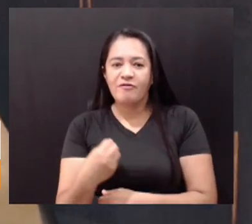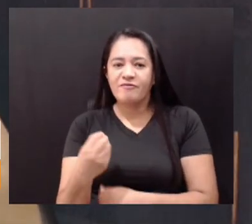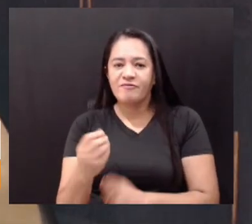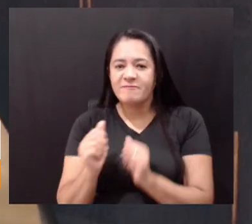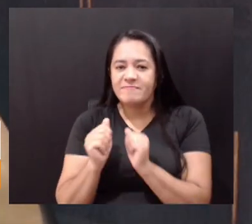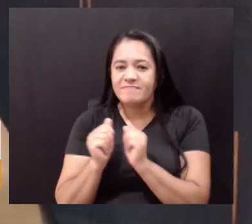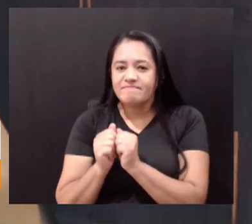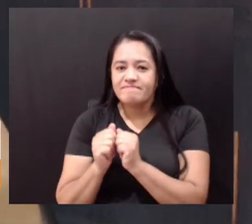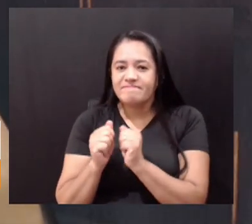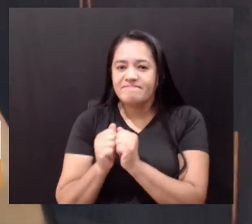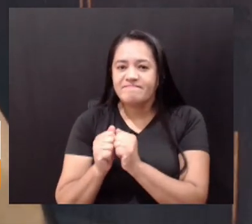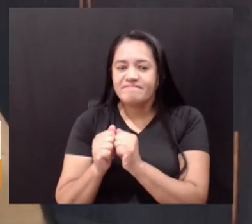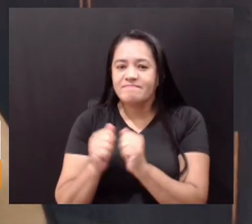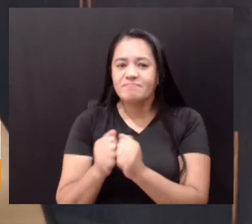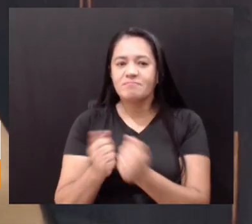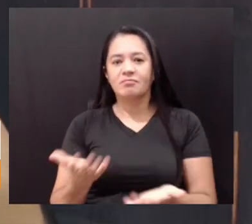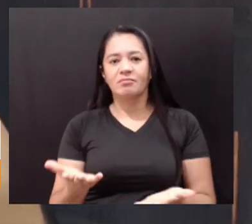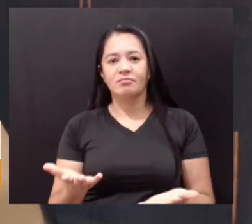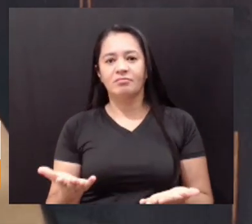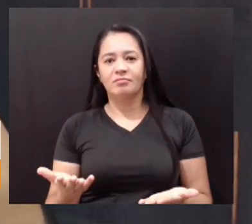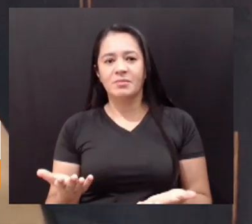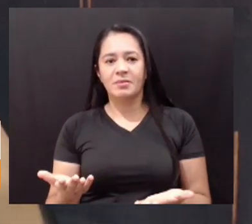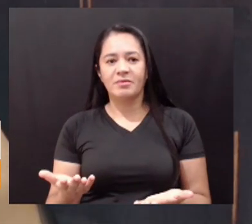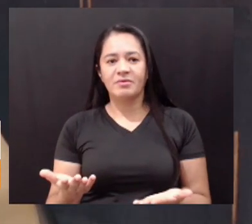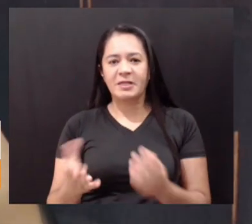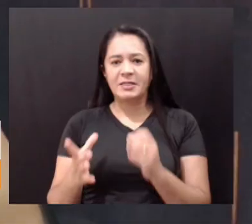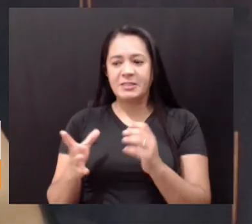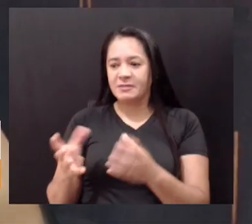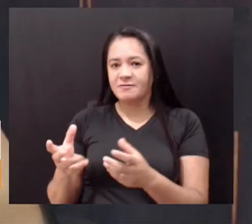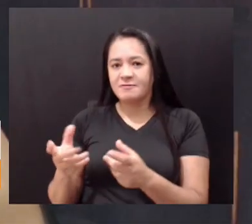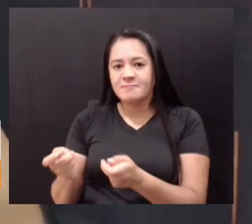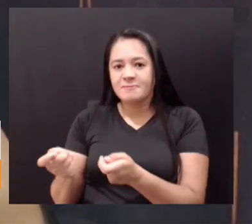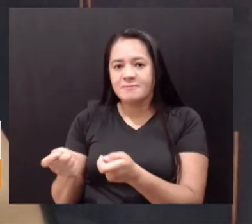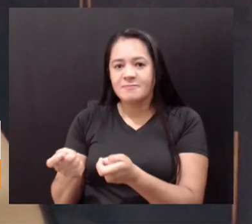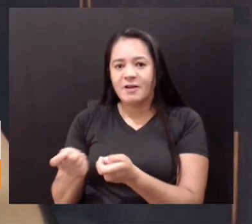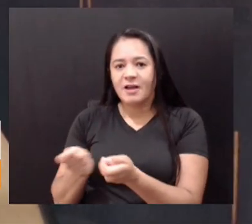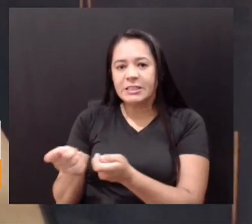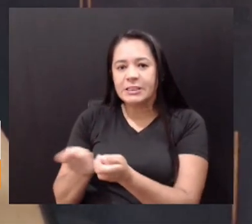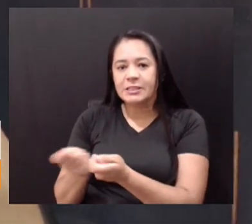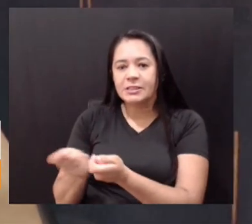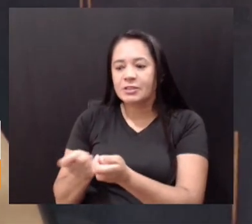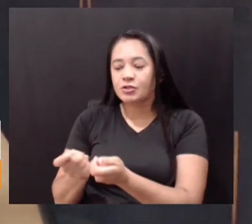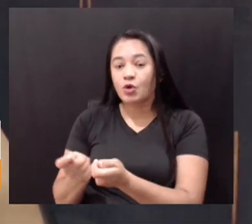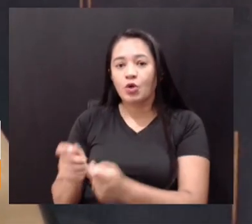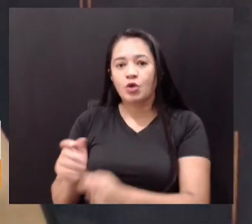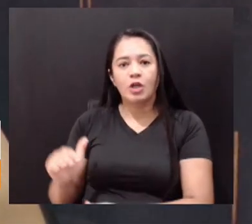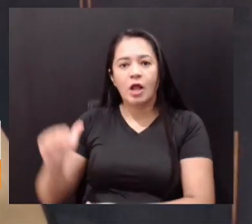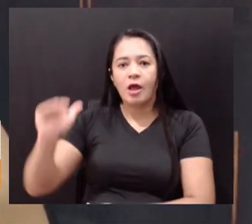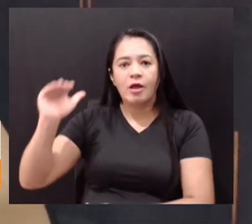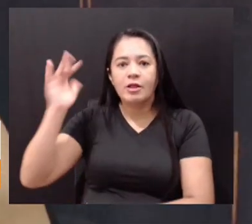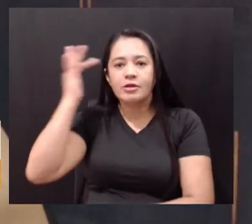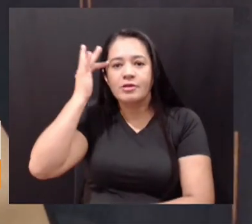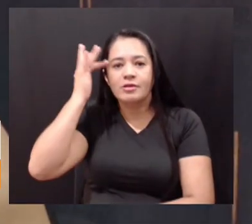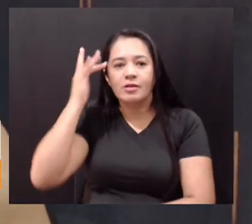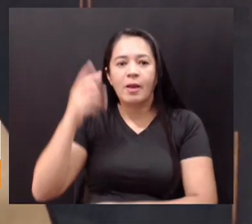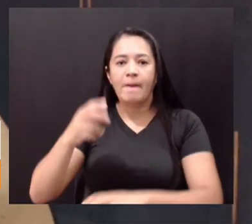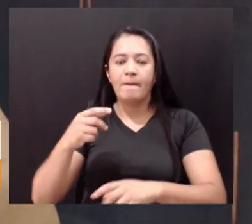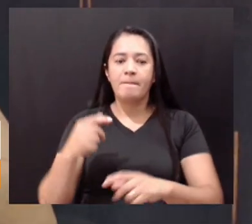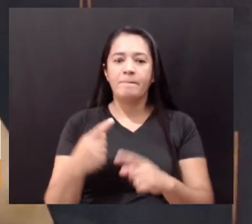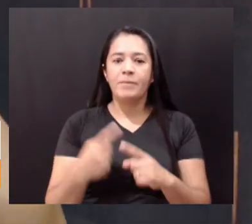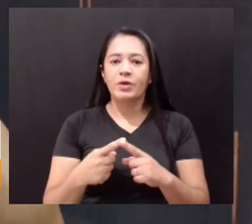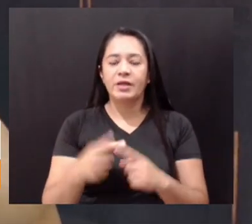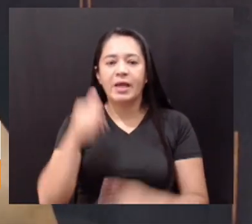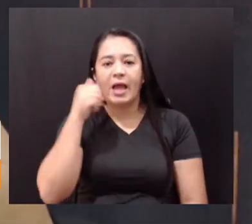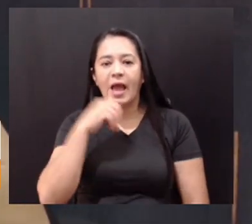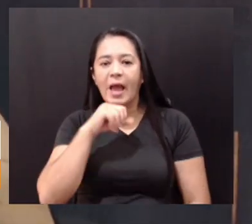eh, que segura muito esse crescimento das crianças, então muitas mães confundem isso com amor, não, ele